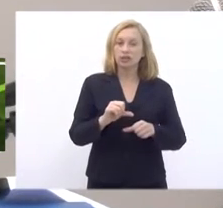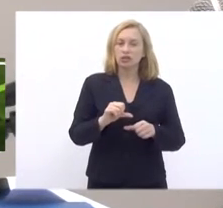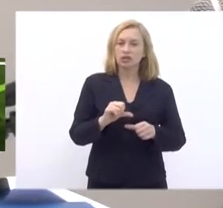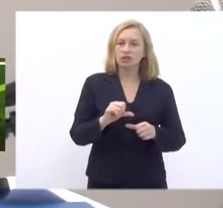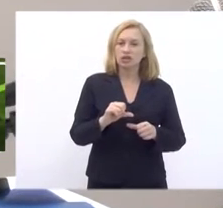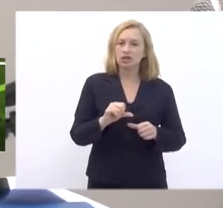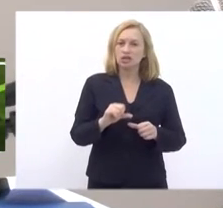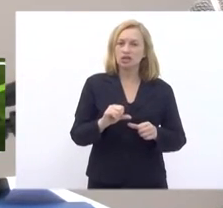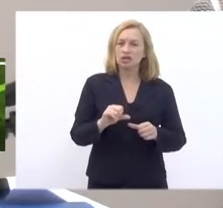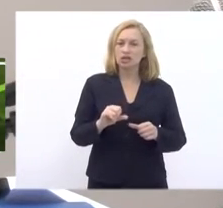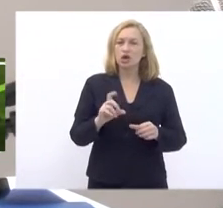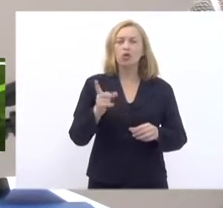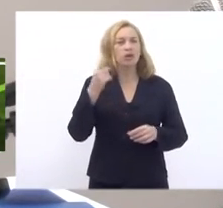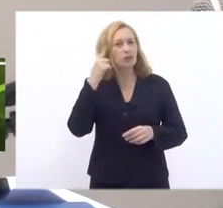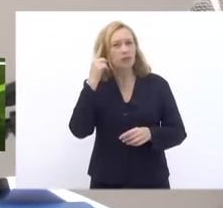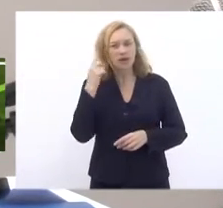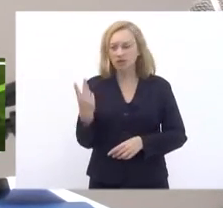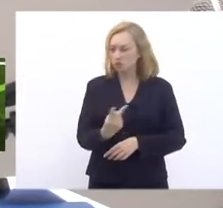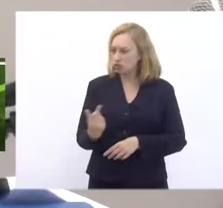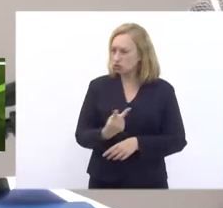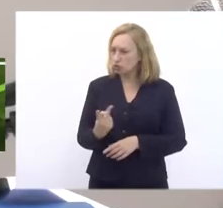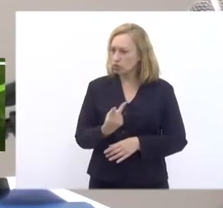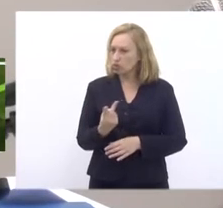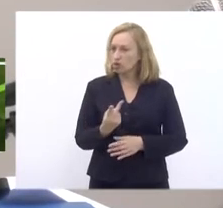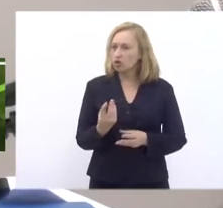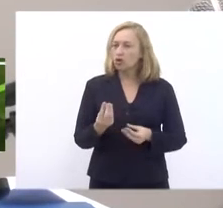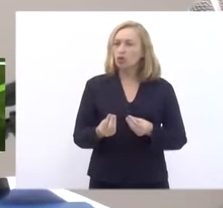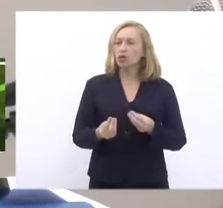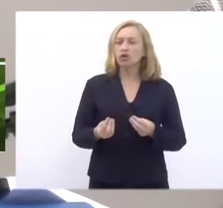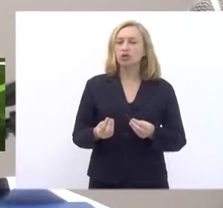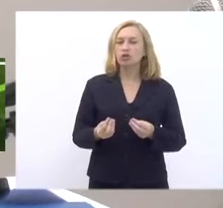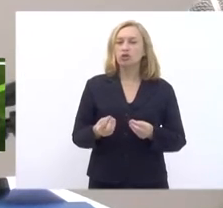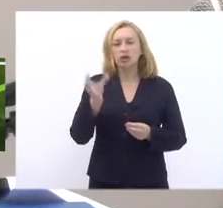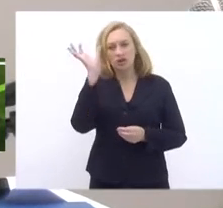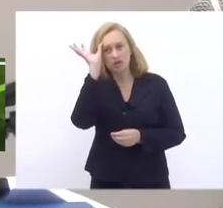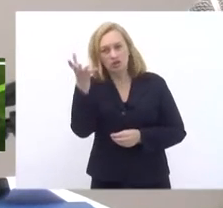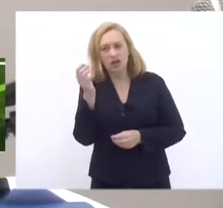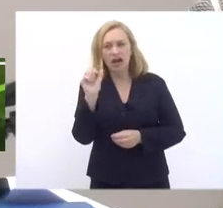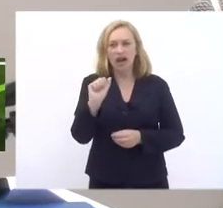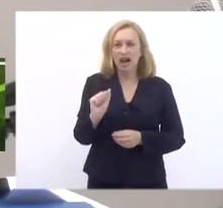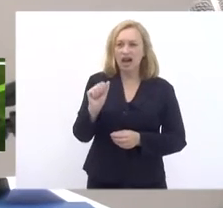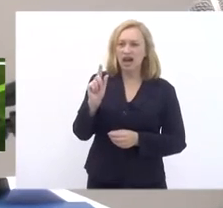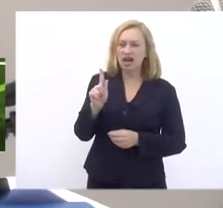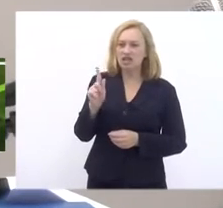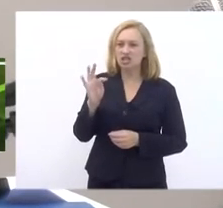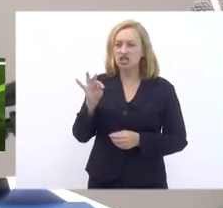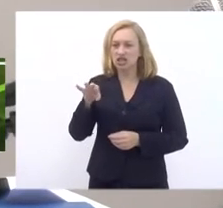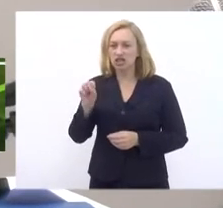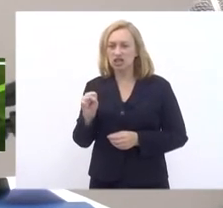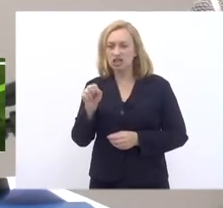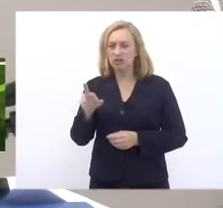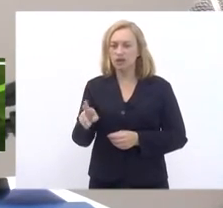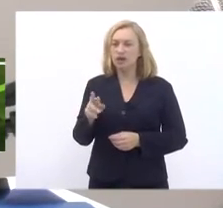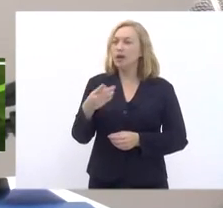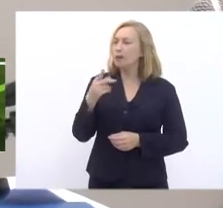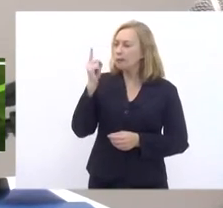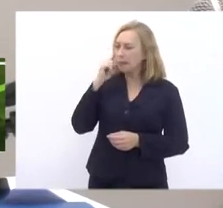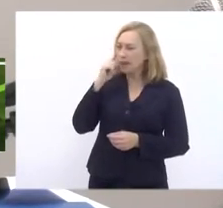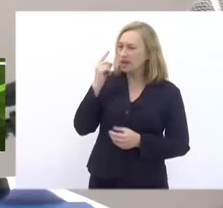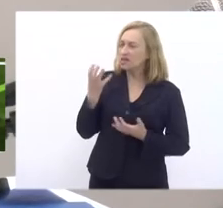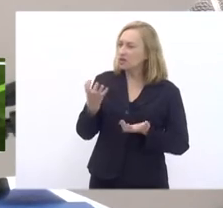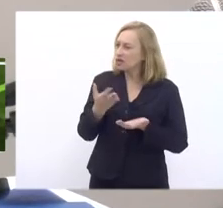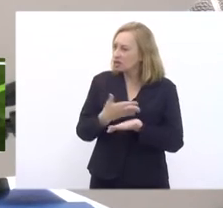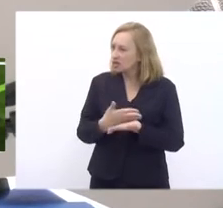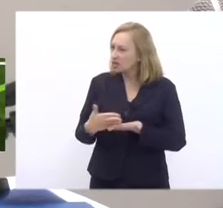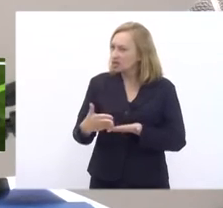indicador, o que pensam as partes, o que, que estão tratando a respeito, o que pensa a Getransp, enfim. Então, queria inicialmente fazer essas